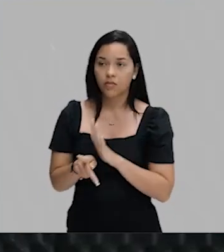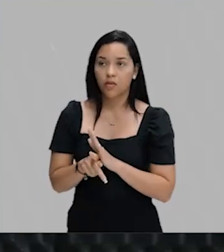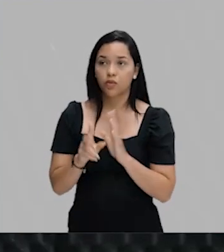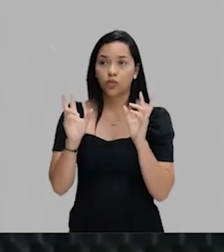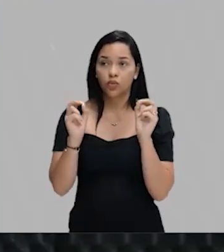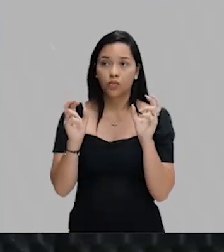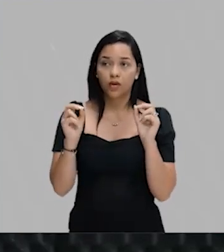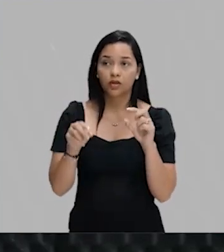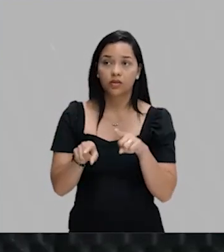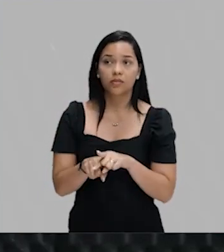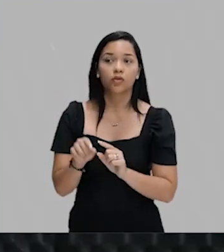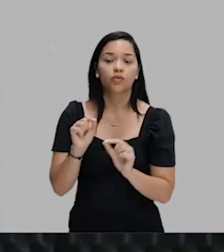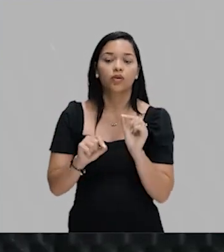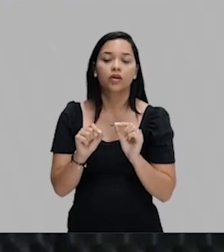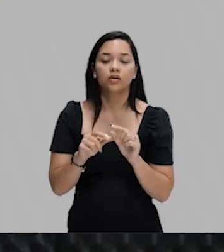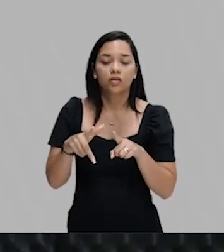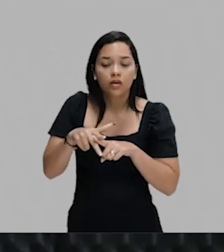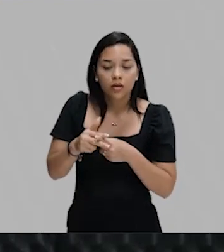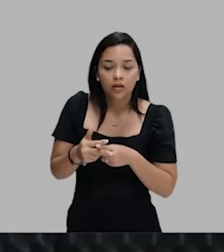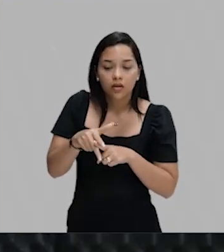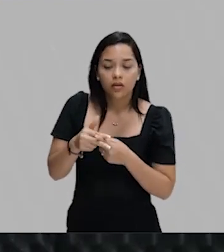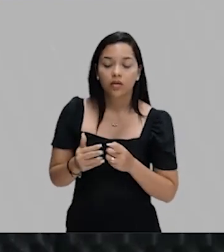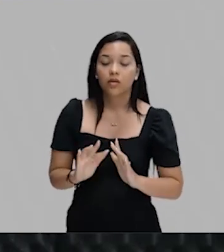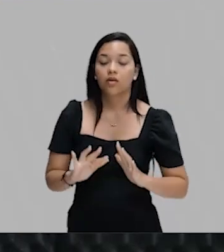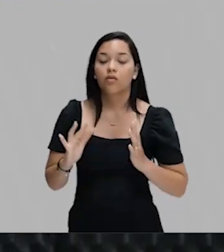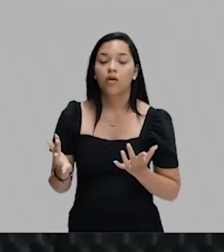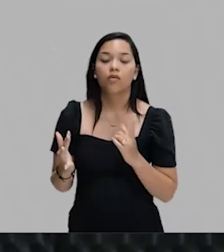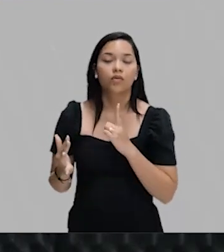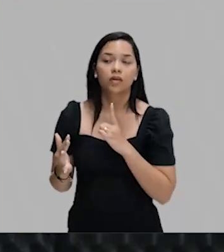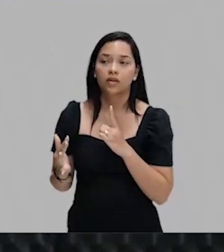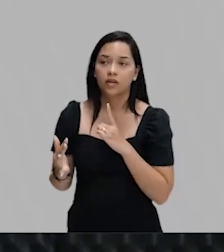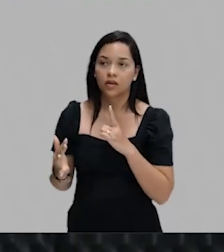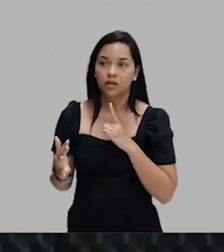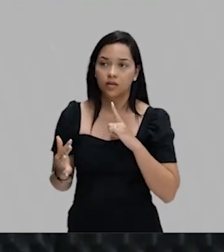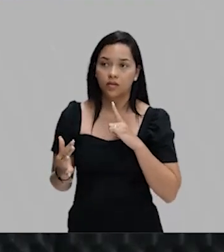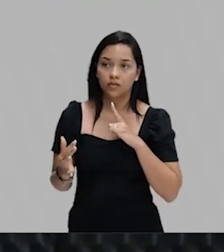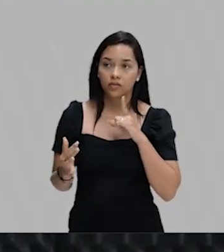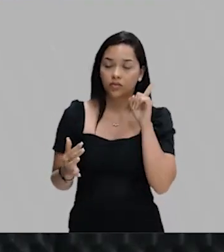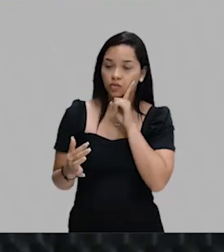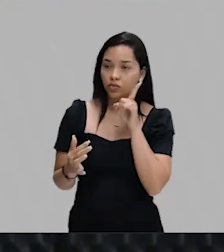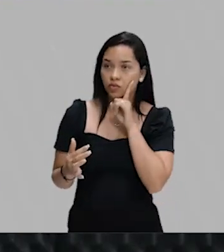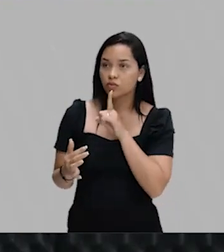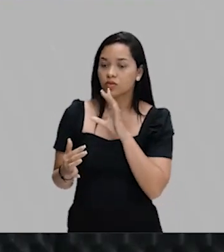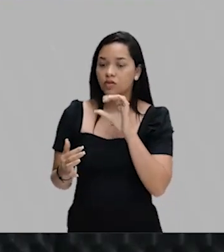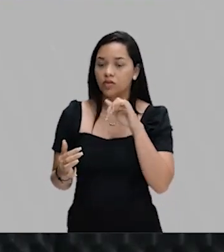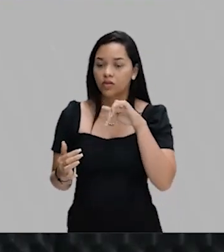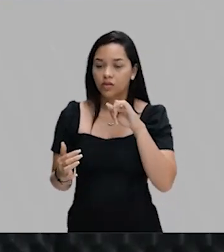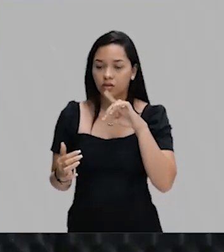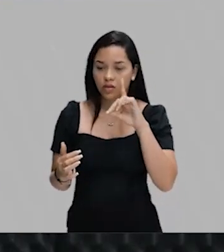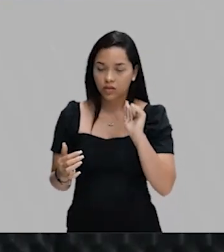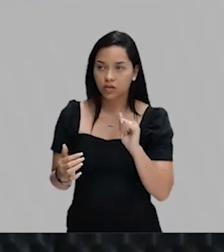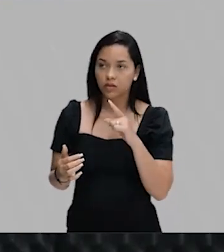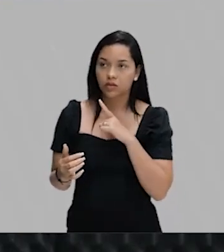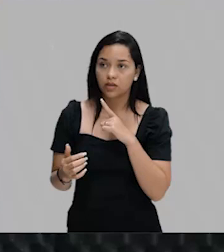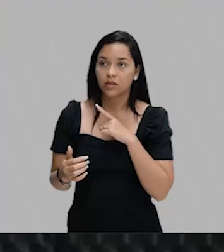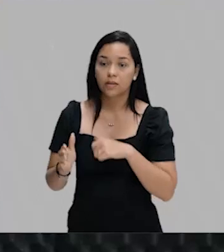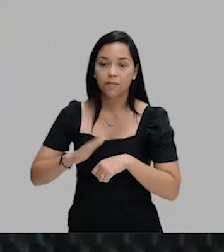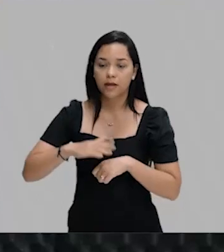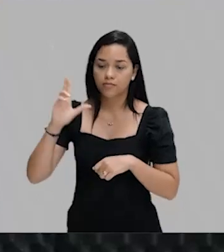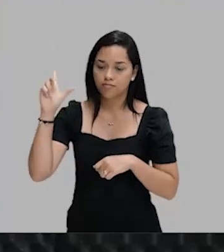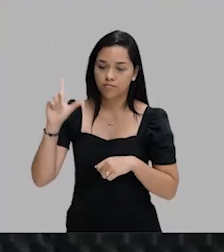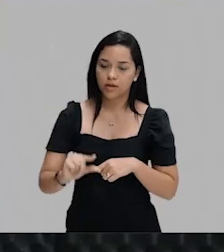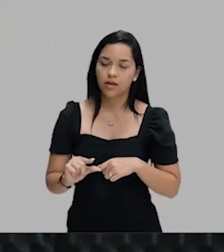México. Indústrias de quê? De montagem. Qual é a grande vantagem, Marcos, para os Estados Unidos e para o Canadá? Porque a mão de obra mexicana é mais